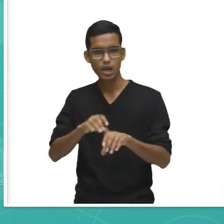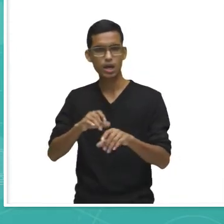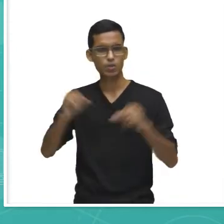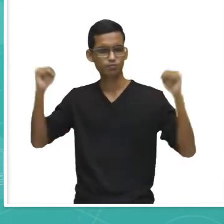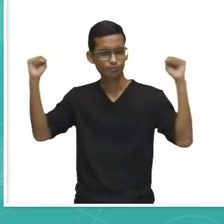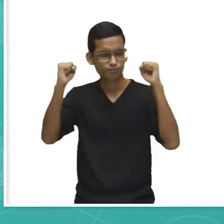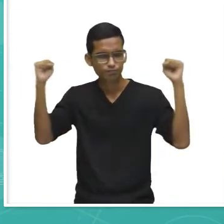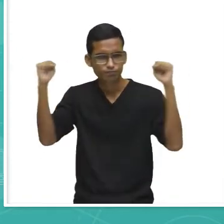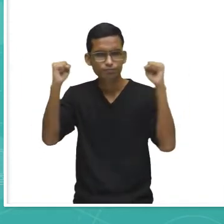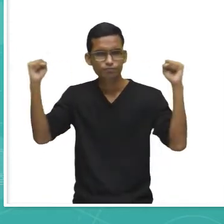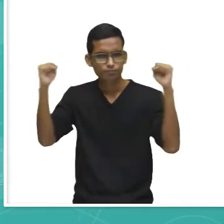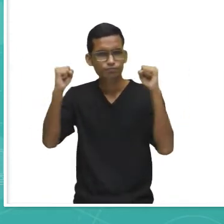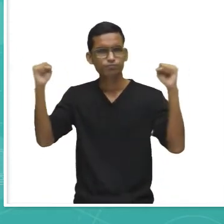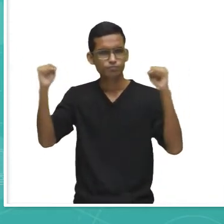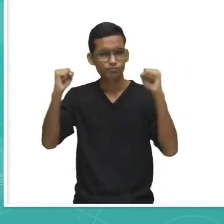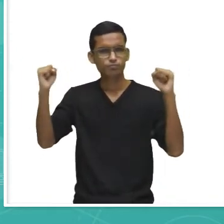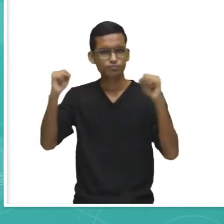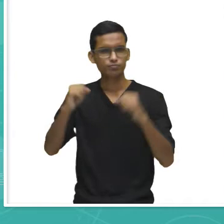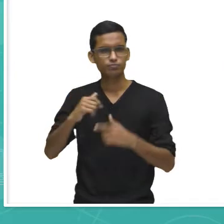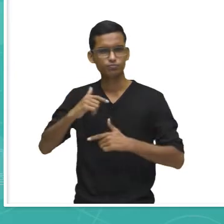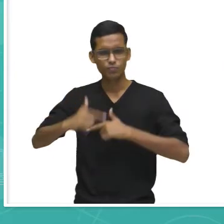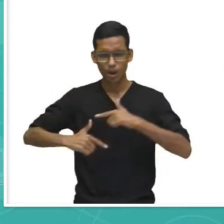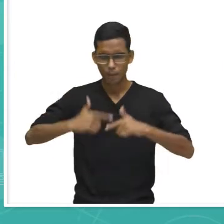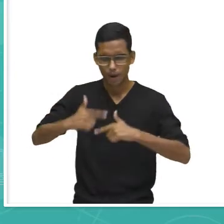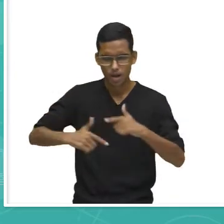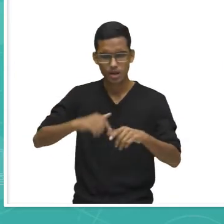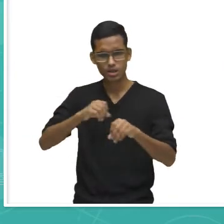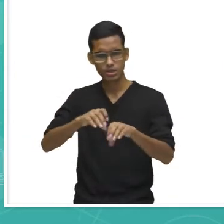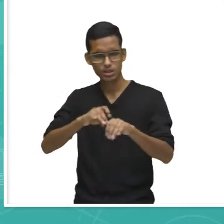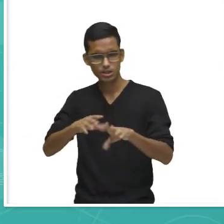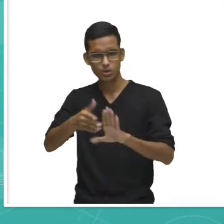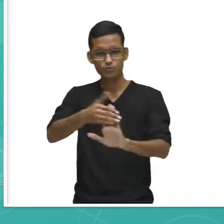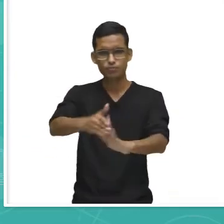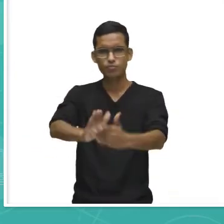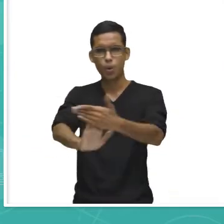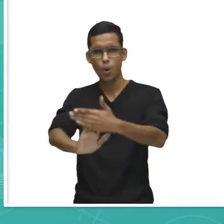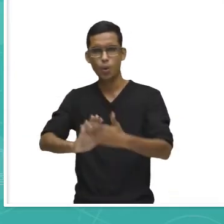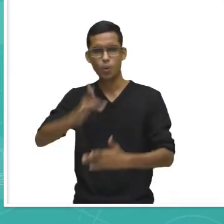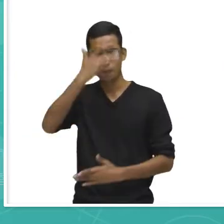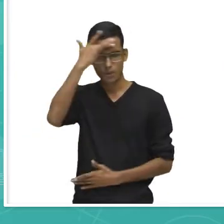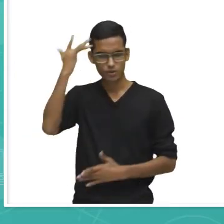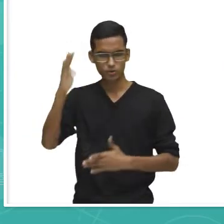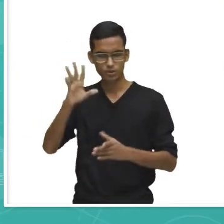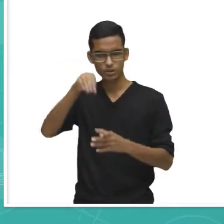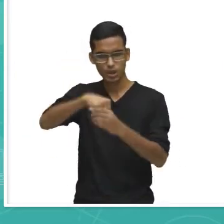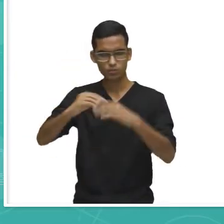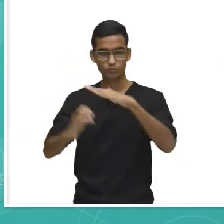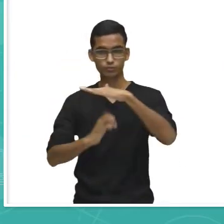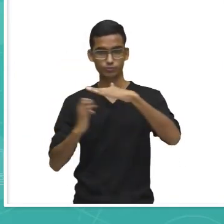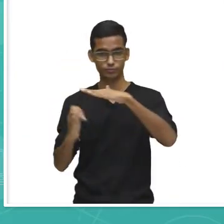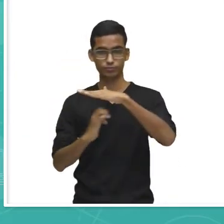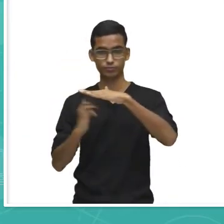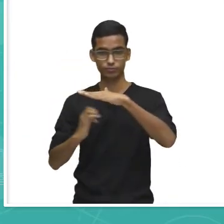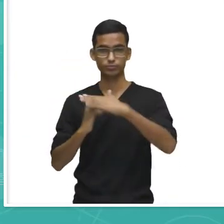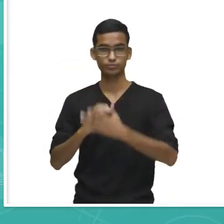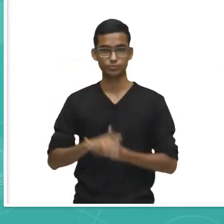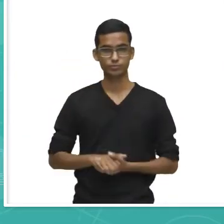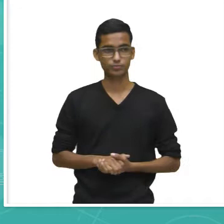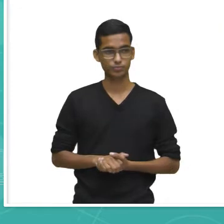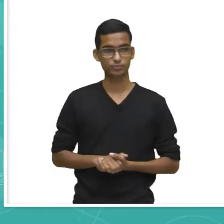física, trabalhando aí com os funcionários de uma empresa, tá? Prosseguindo, nós vamos ver